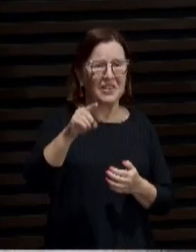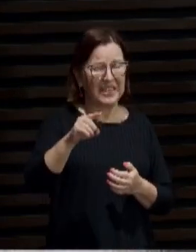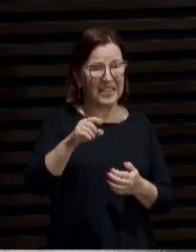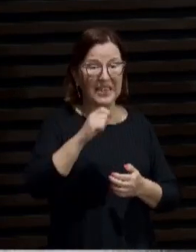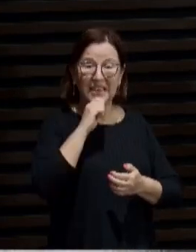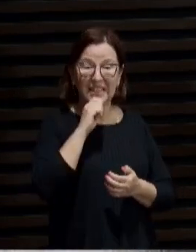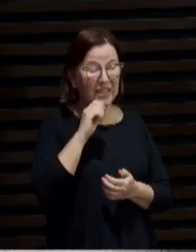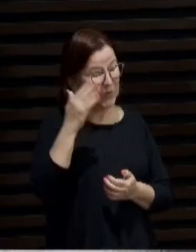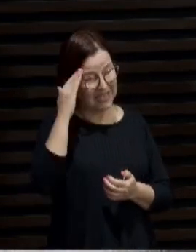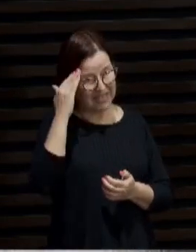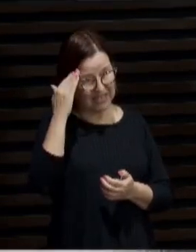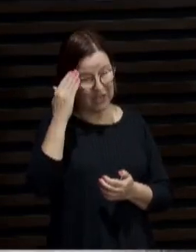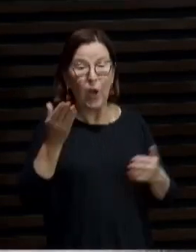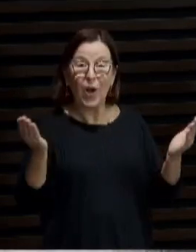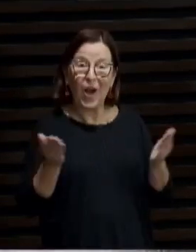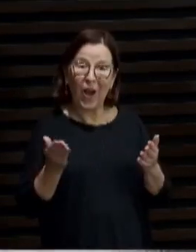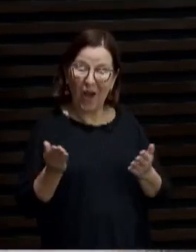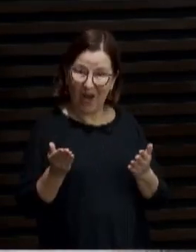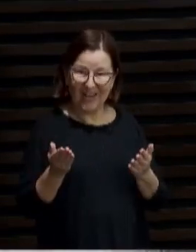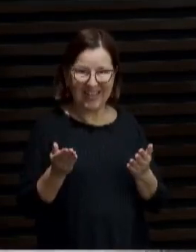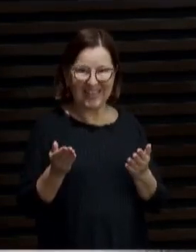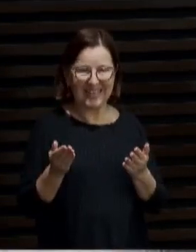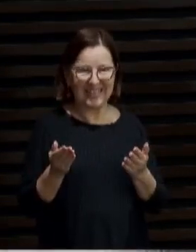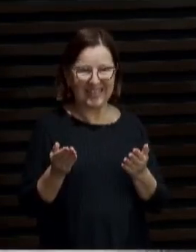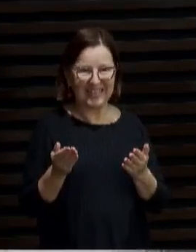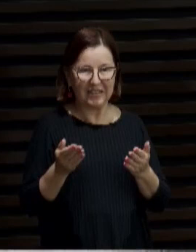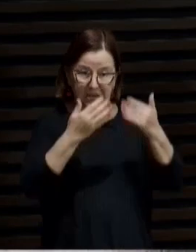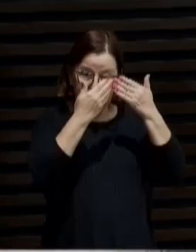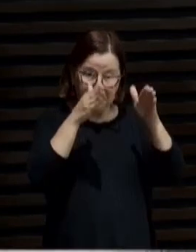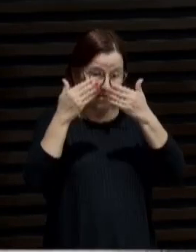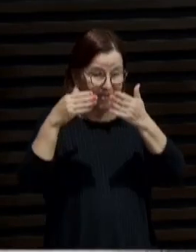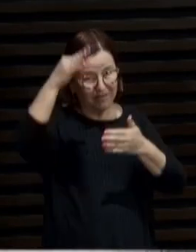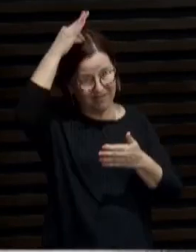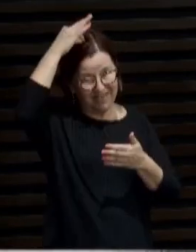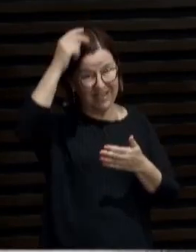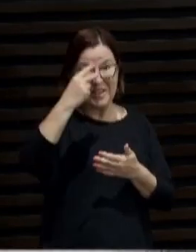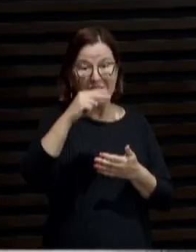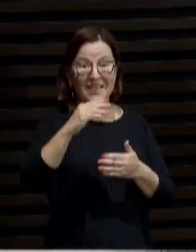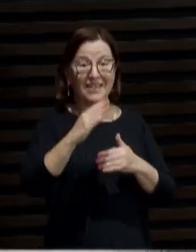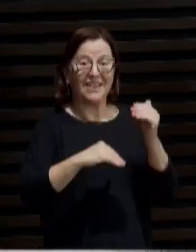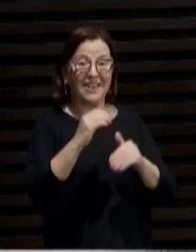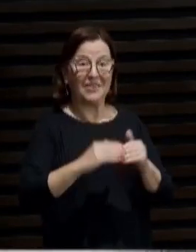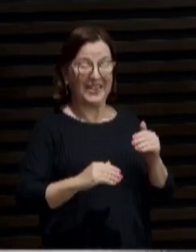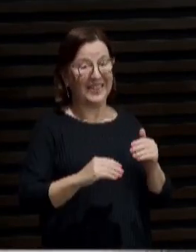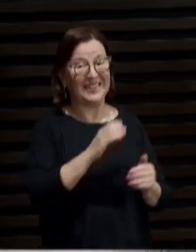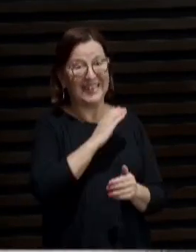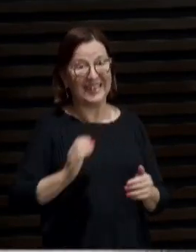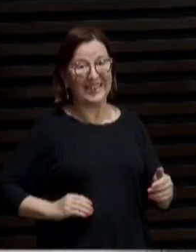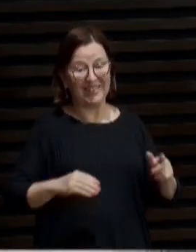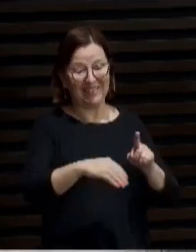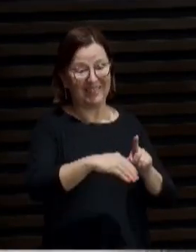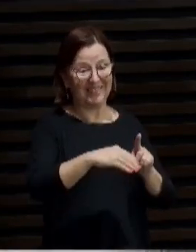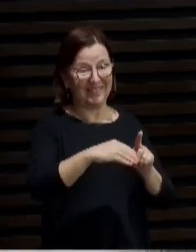está entendendo isso, que hoje caiam as escamas dos seus olhos e você veja o que Cristo fez na cruz do Calvário, o que Ele fez